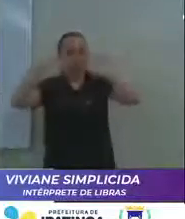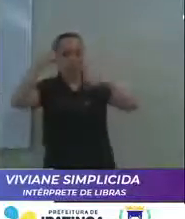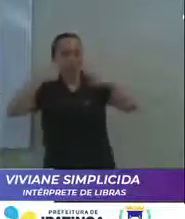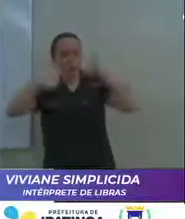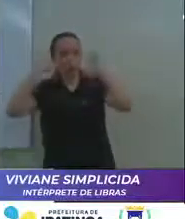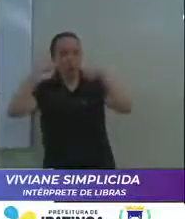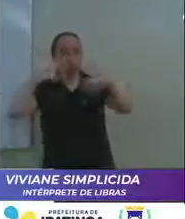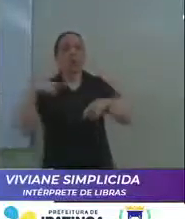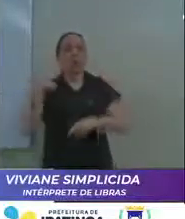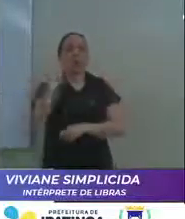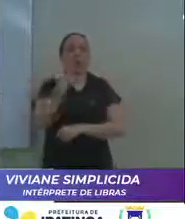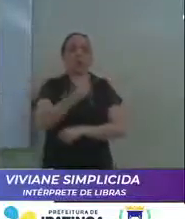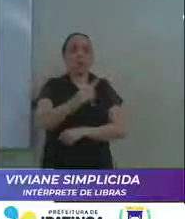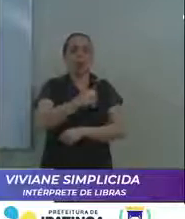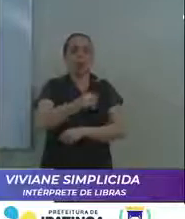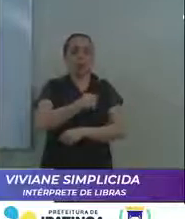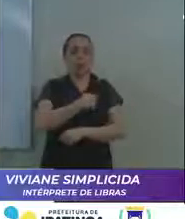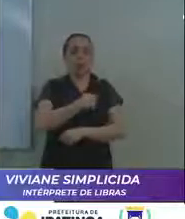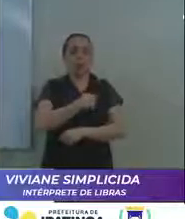a gente